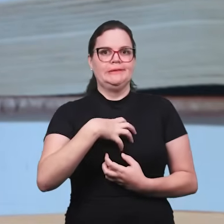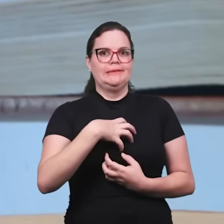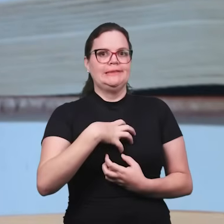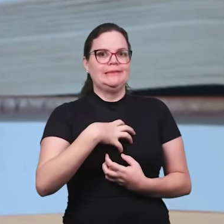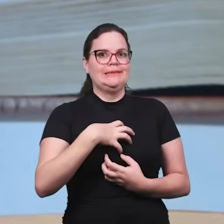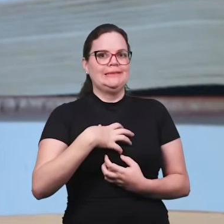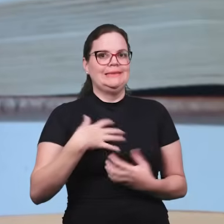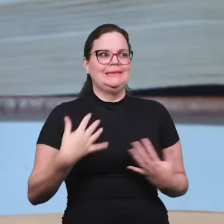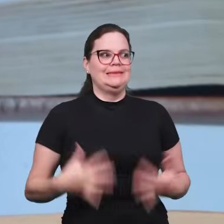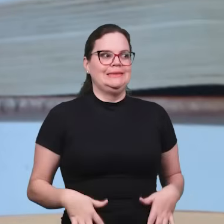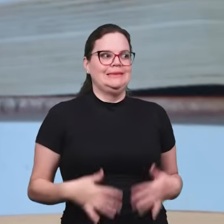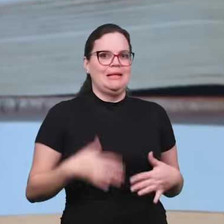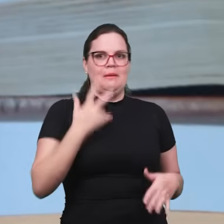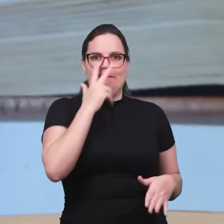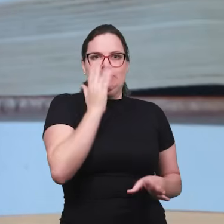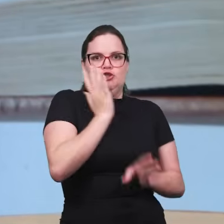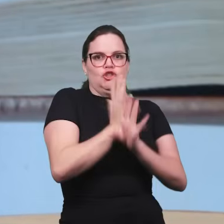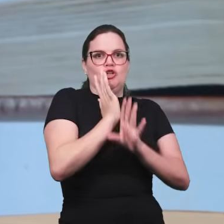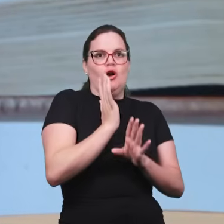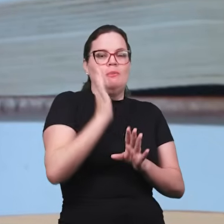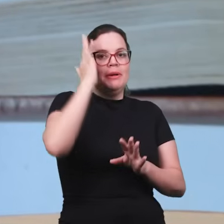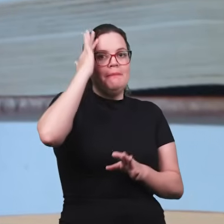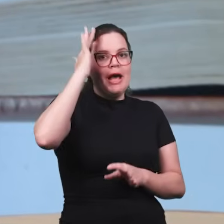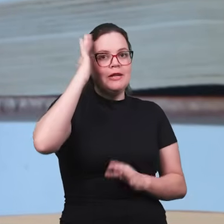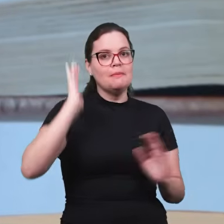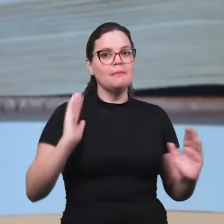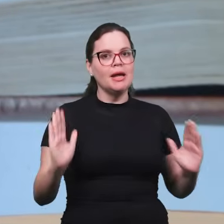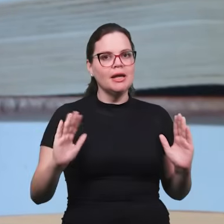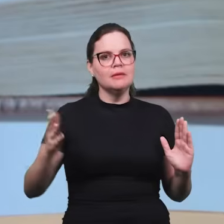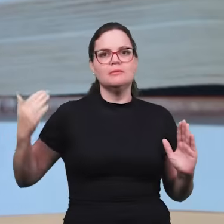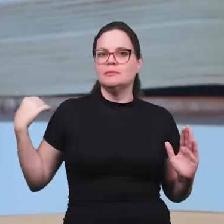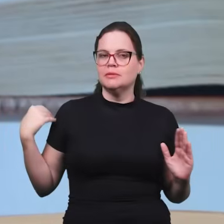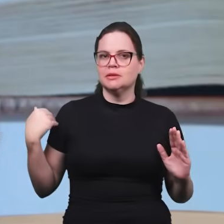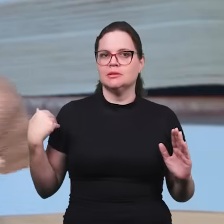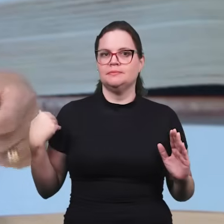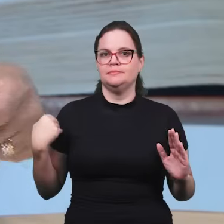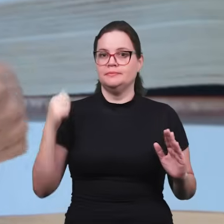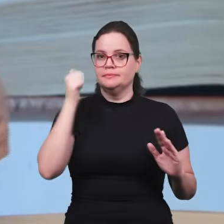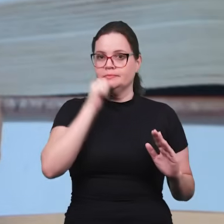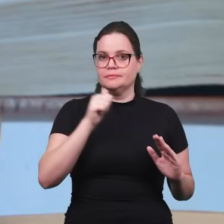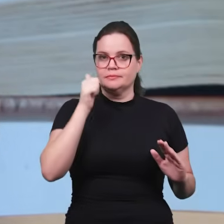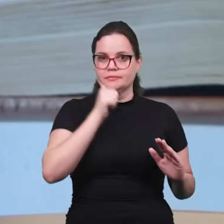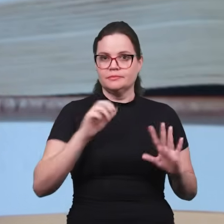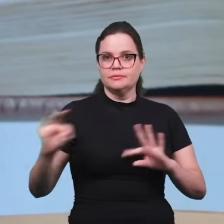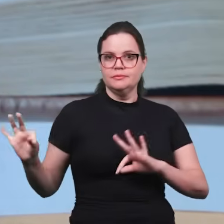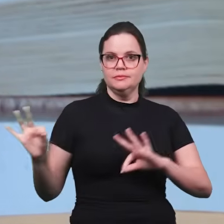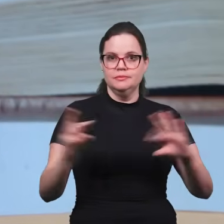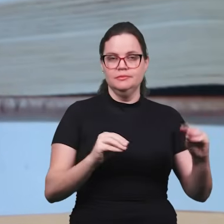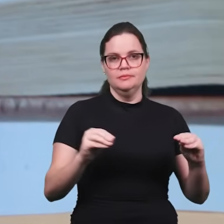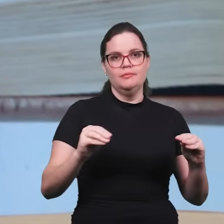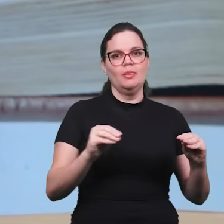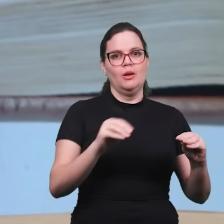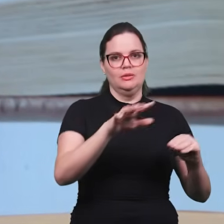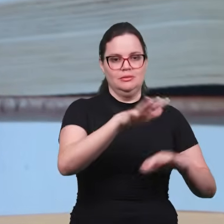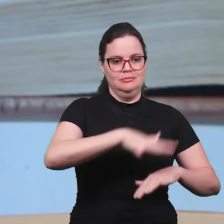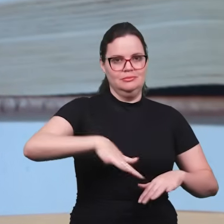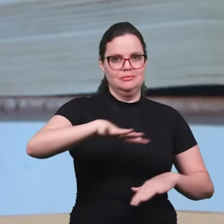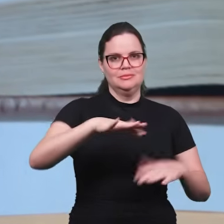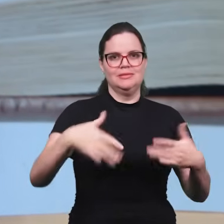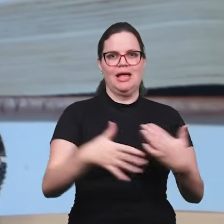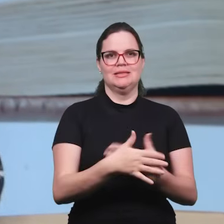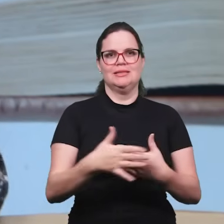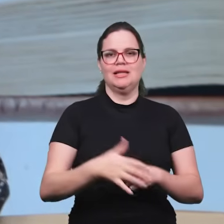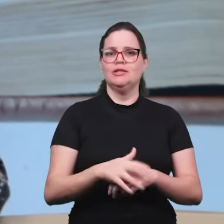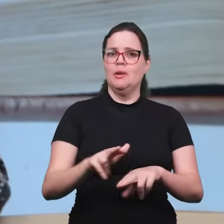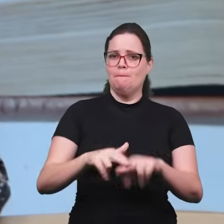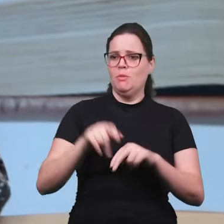cena, naquela época, naquela situação. As mulheres da cidade, a gente começa a pensar, poxa, por isso que